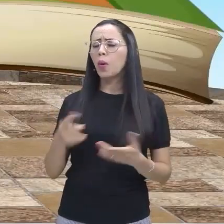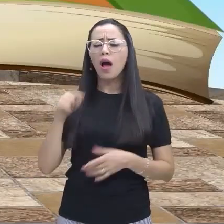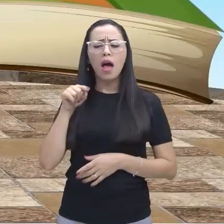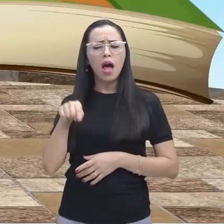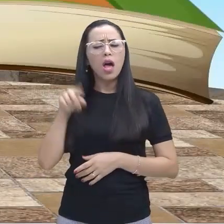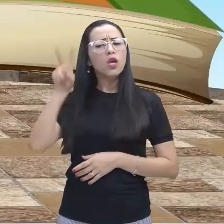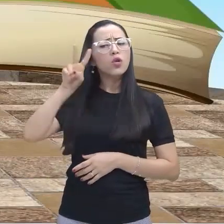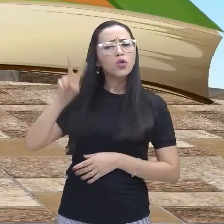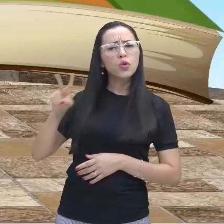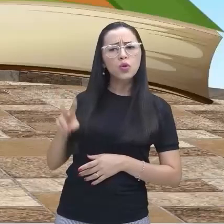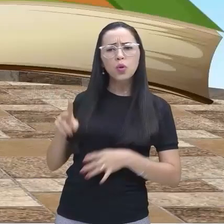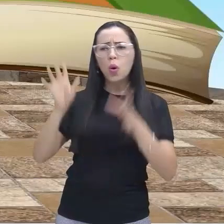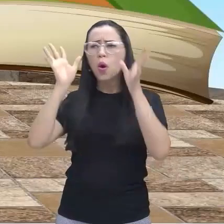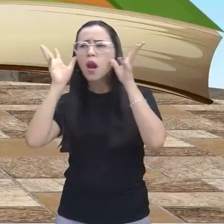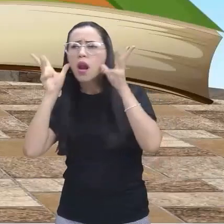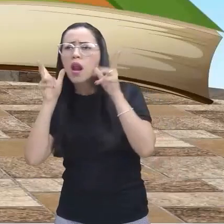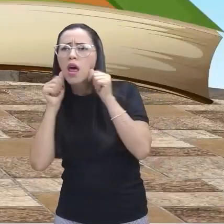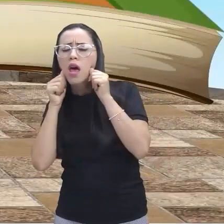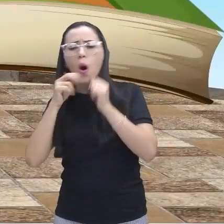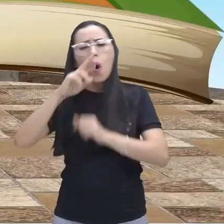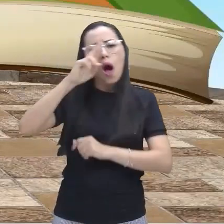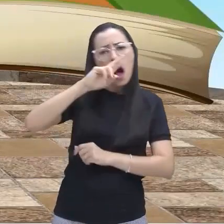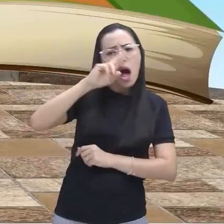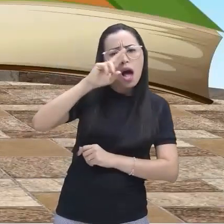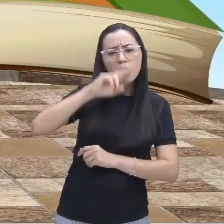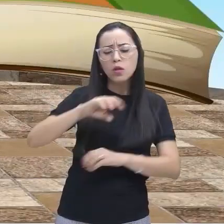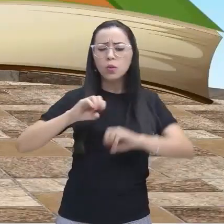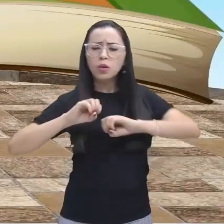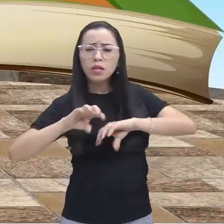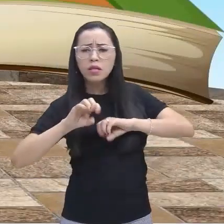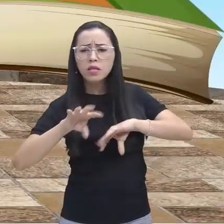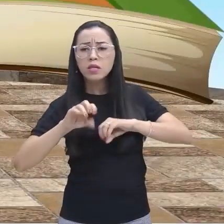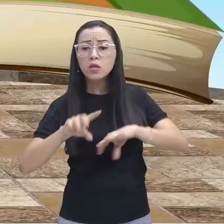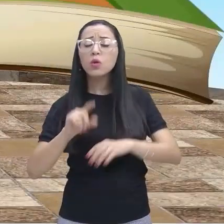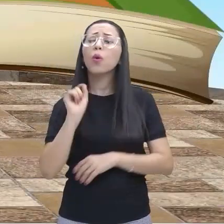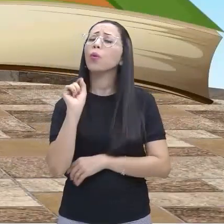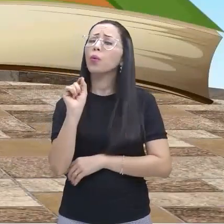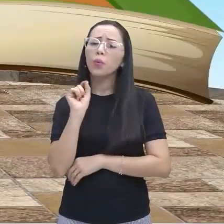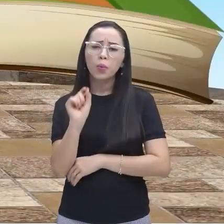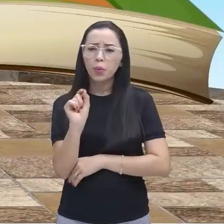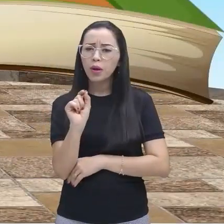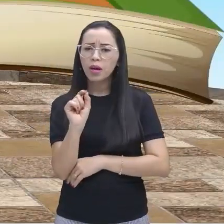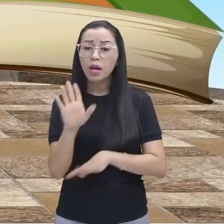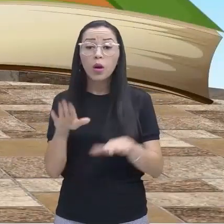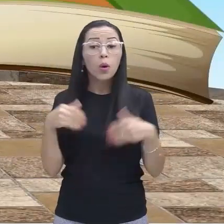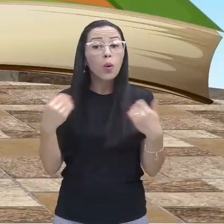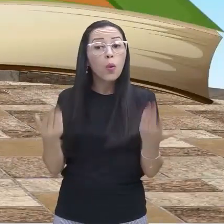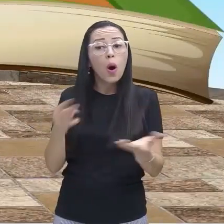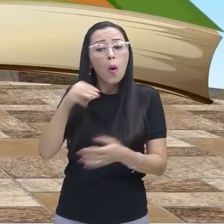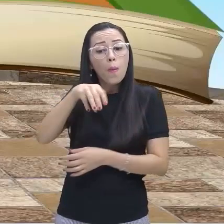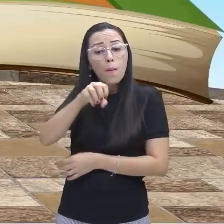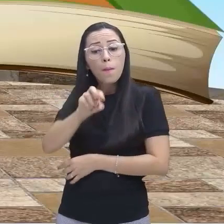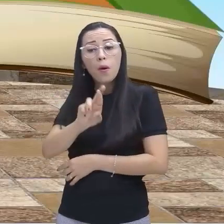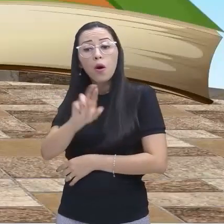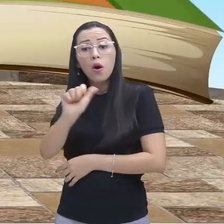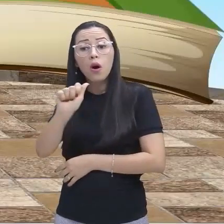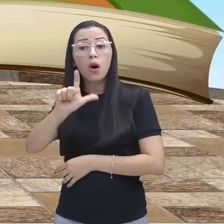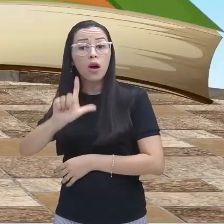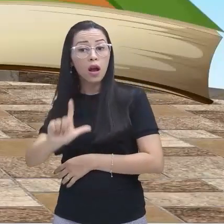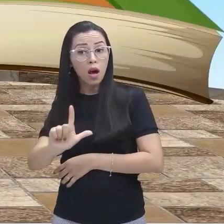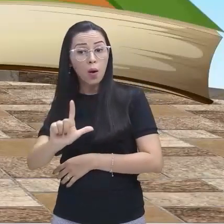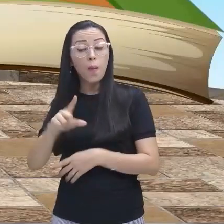ensinamento que essa história, essa fábula nos ensinou hoje? Pois ela sempre ensina